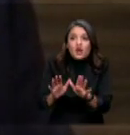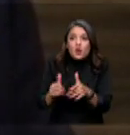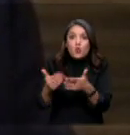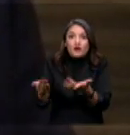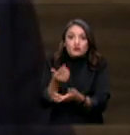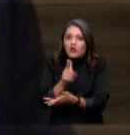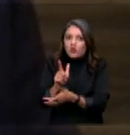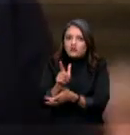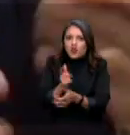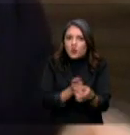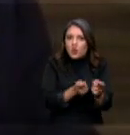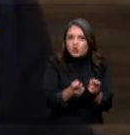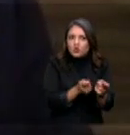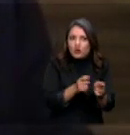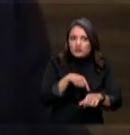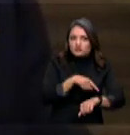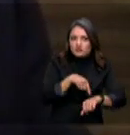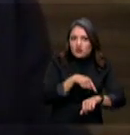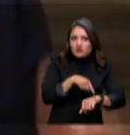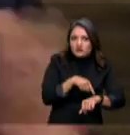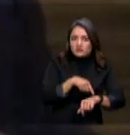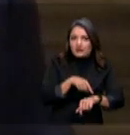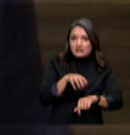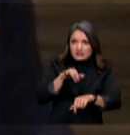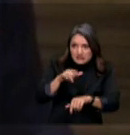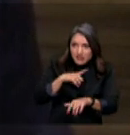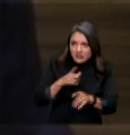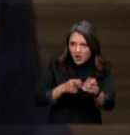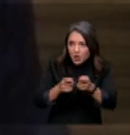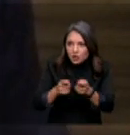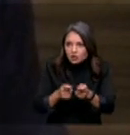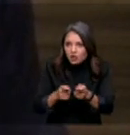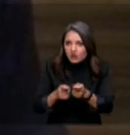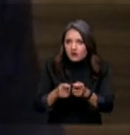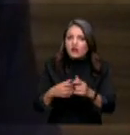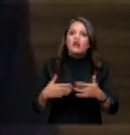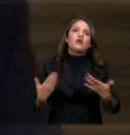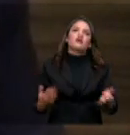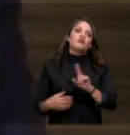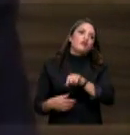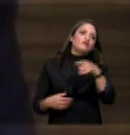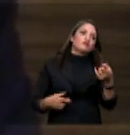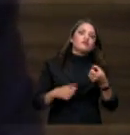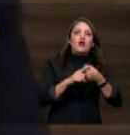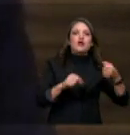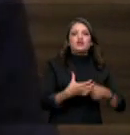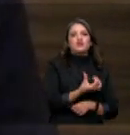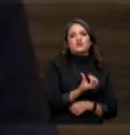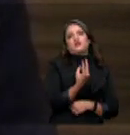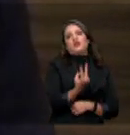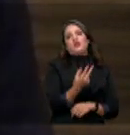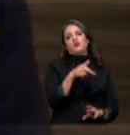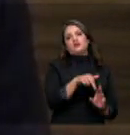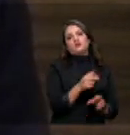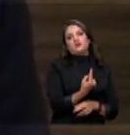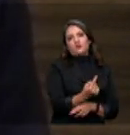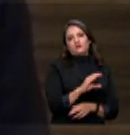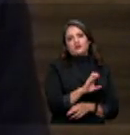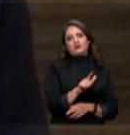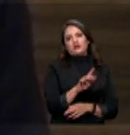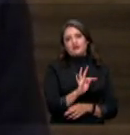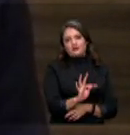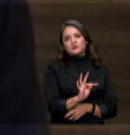jornada. E ele não incide nas hipóteses em que é possível apurar se efetivamente houve o